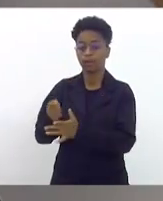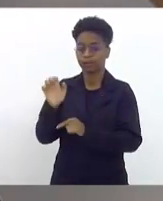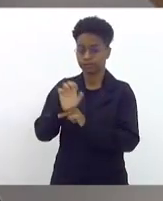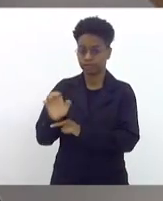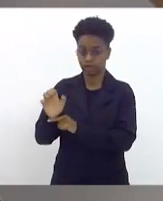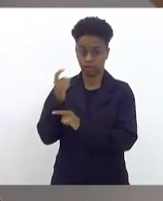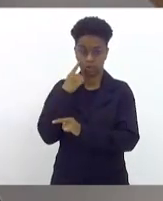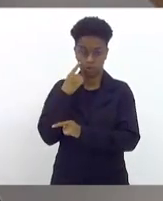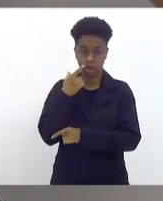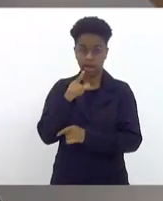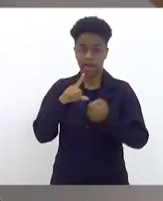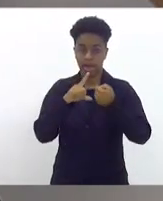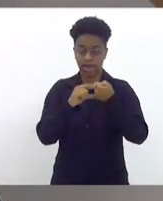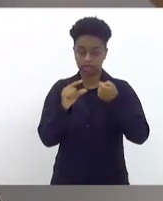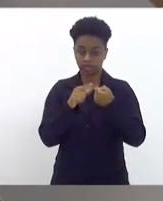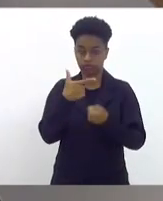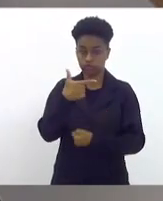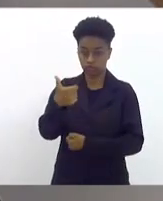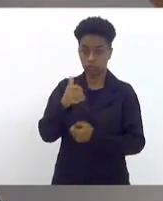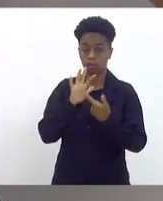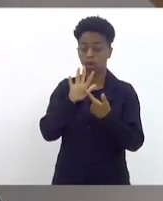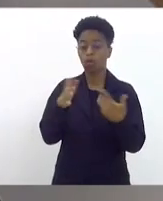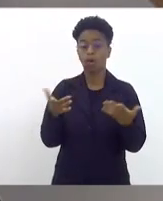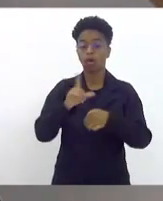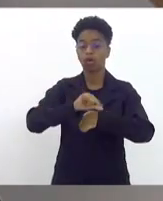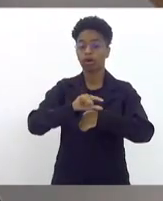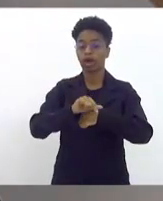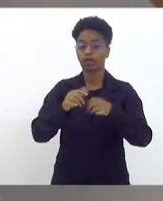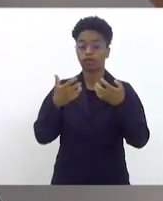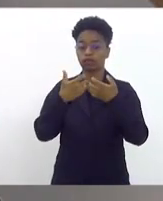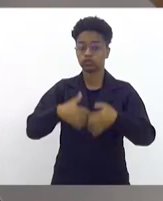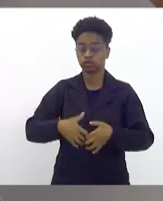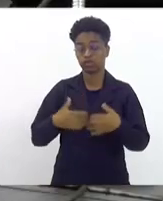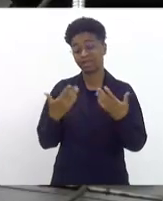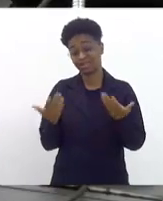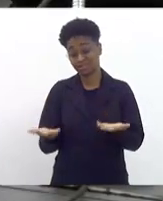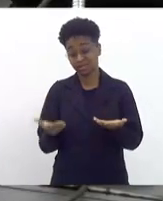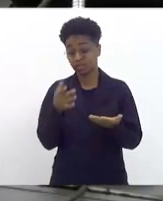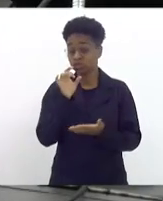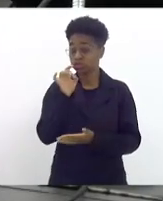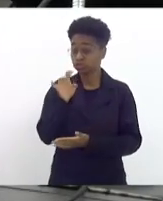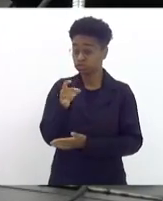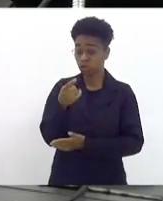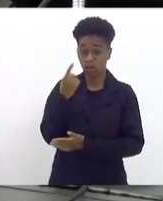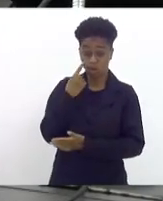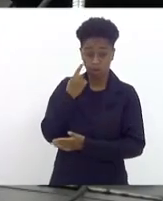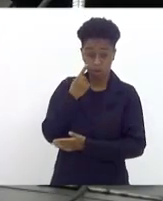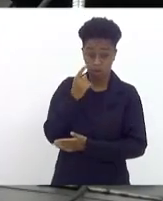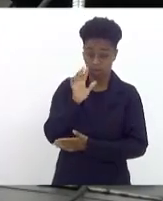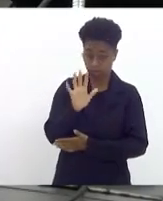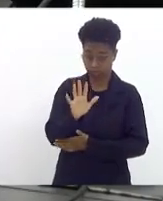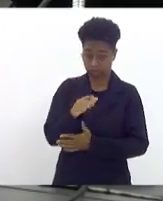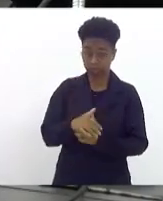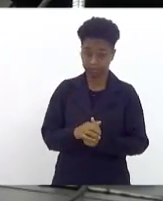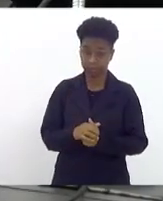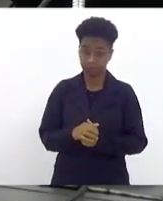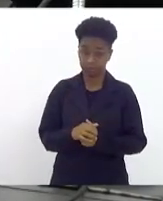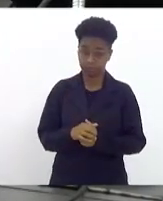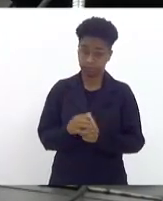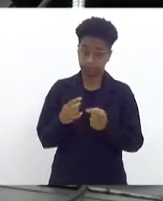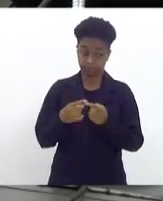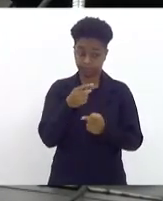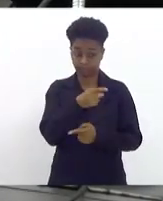por exemplo o artigo 21 prevê até o horário de funcionamento então apenas uma observação Deputado Fred você